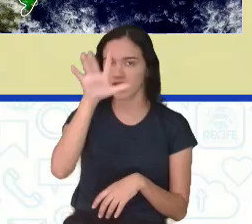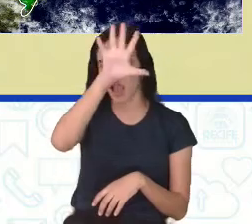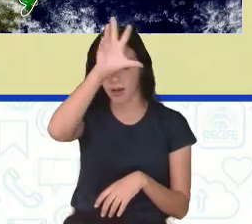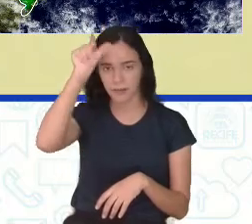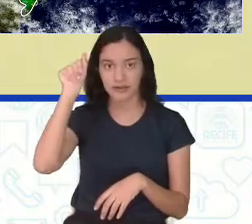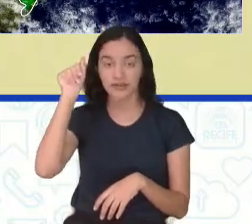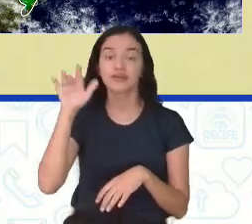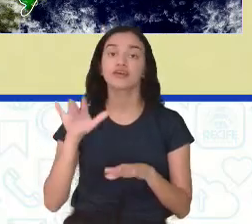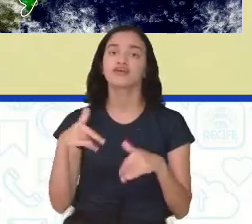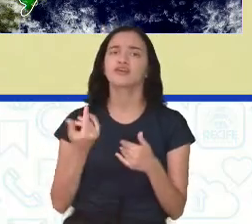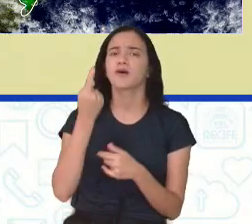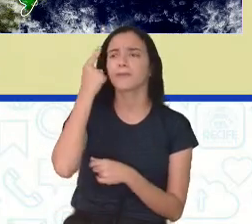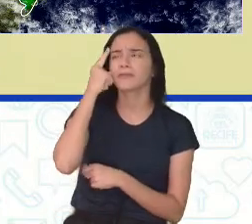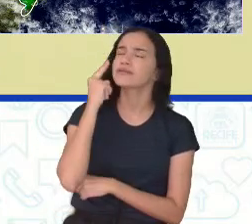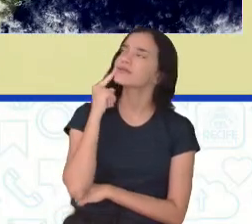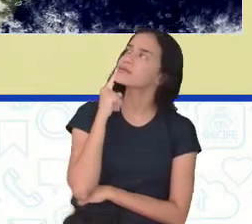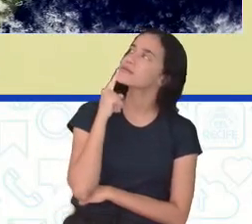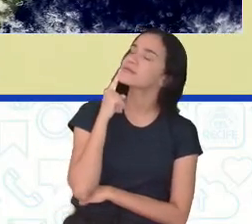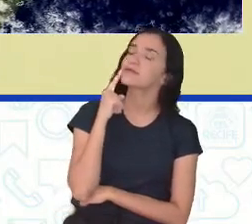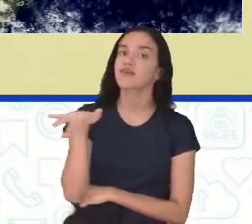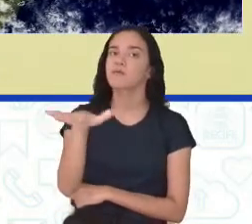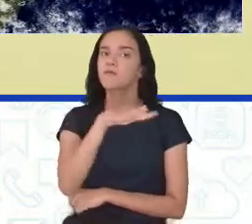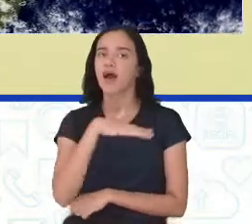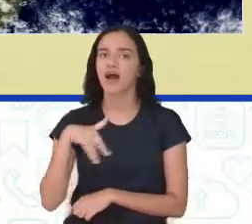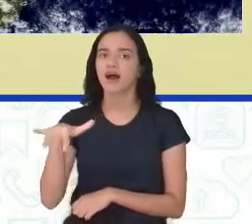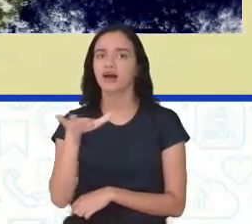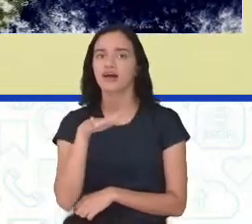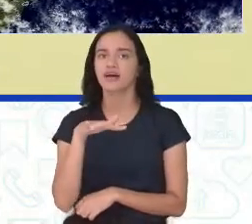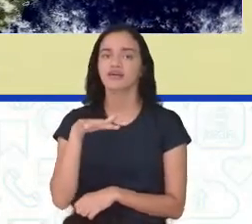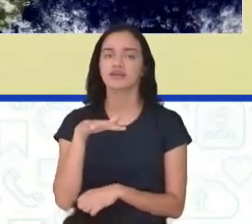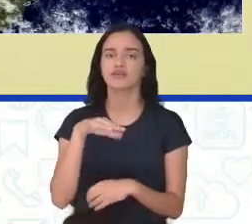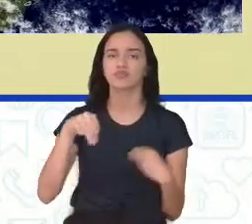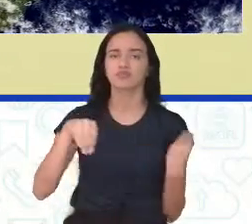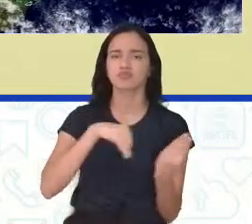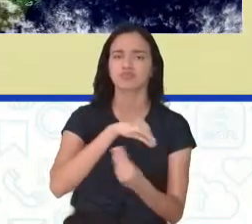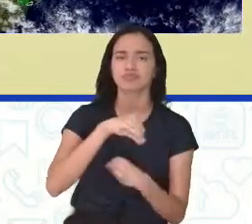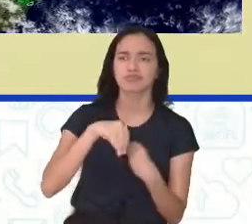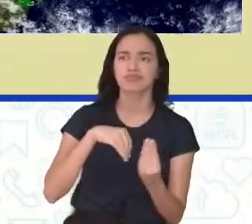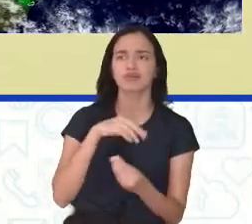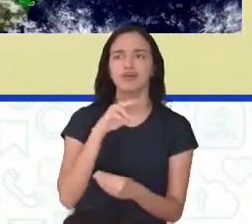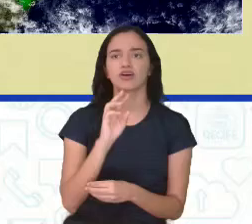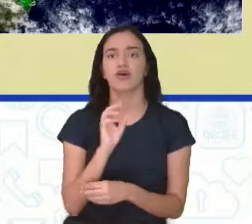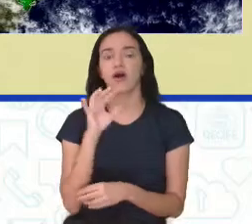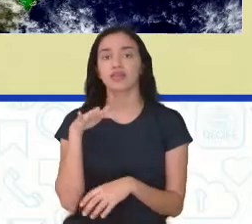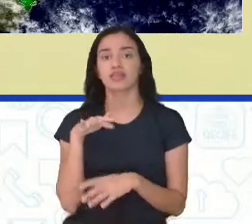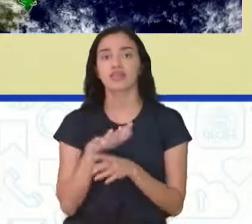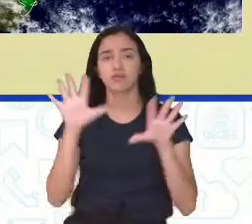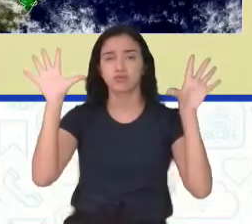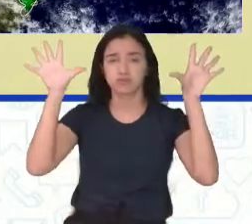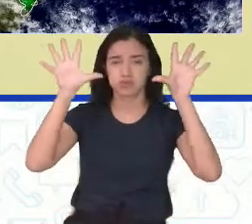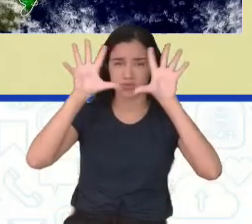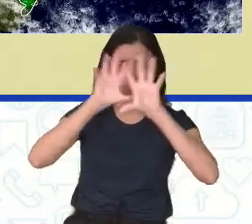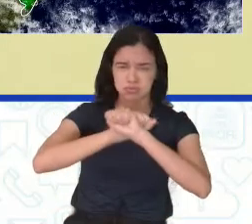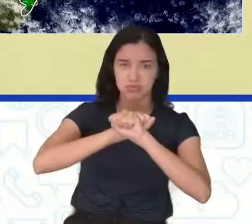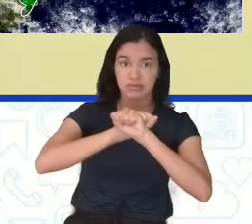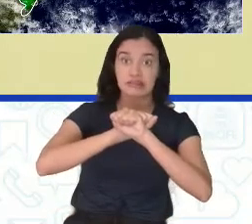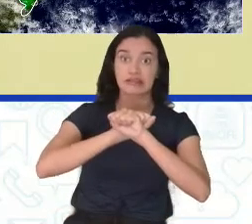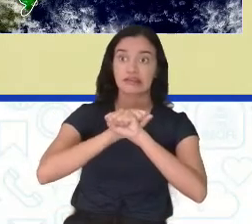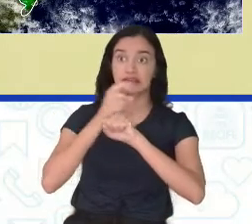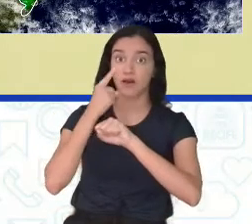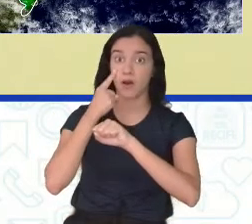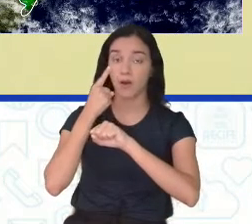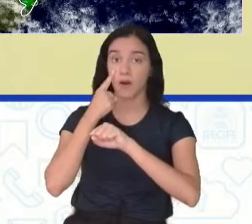Então, perceba ali, ó, que é uma área bem úmida, né? Olha só, chega a estar bem escuro, professor. Olha como o azul ali está bem,